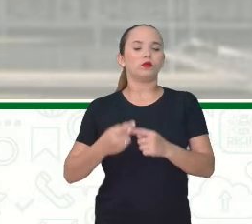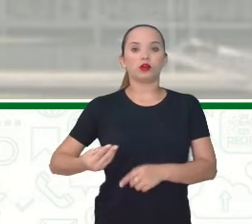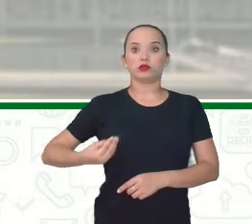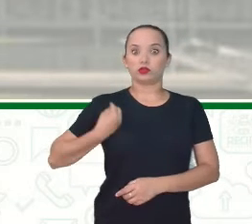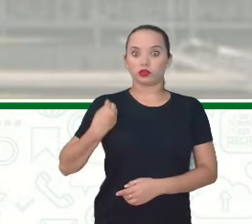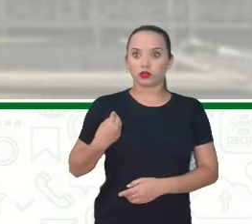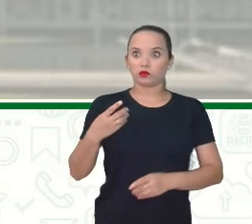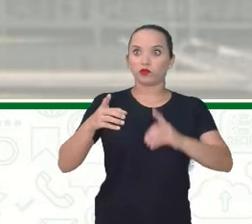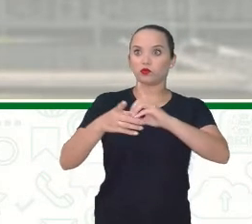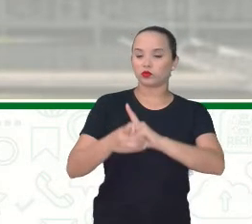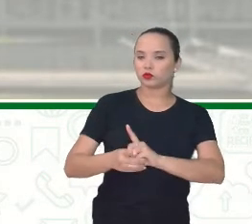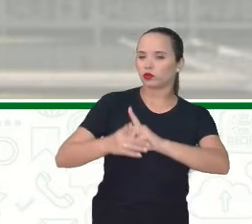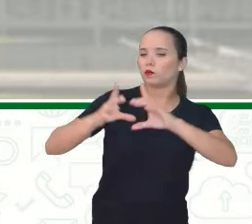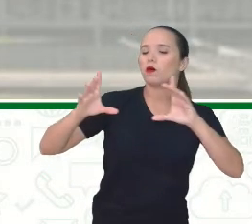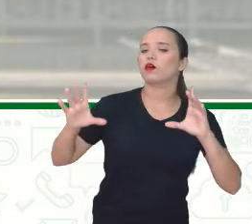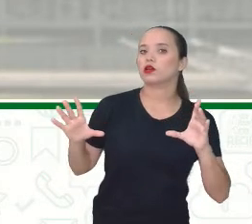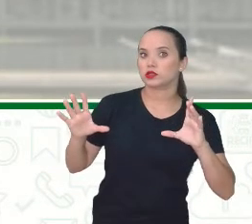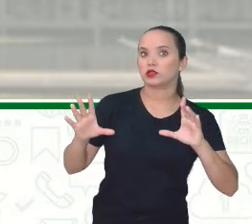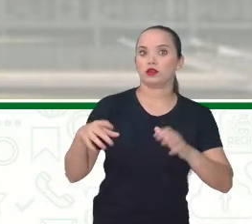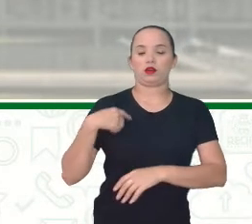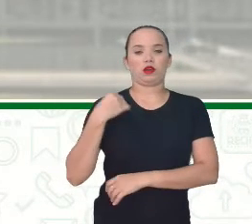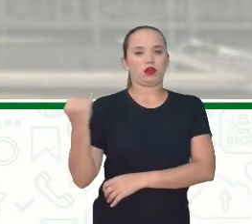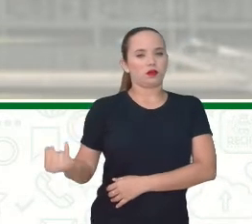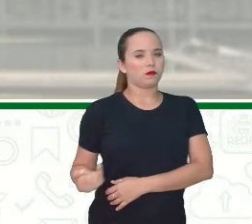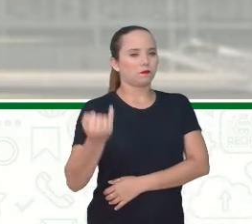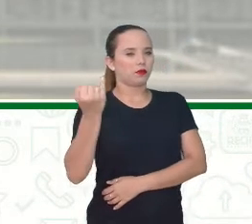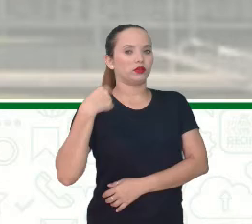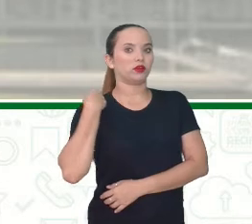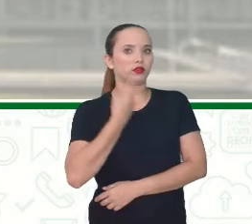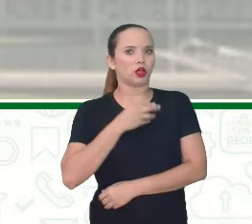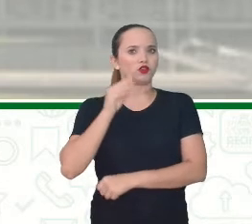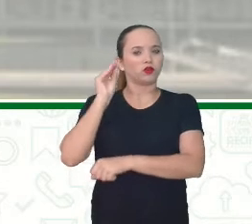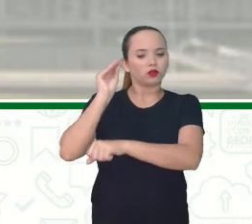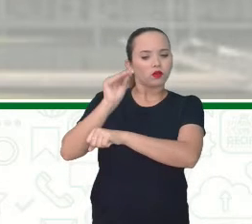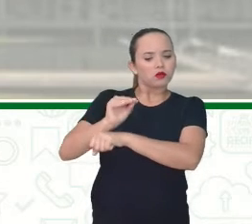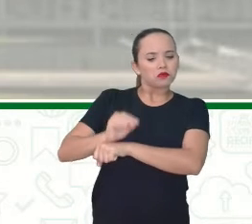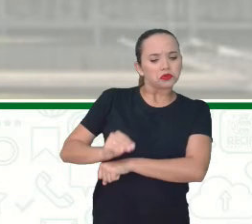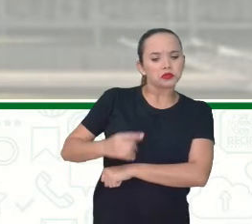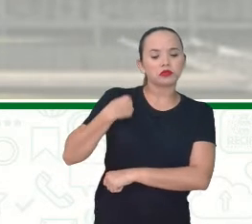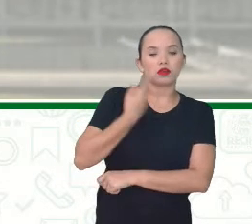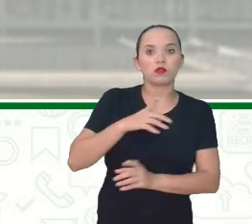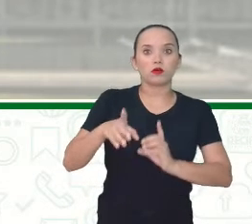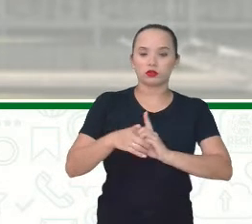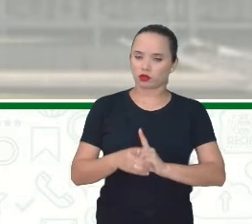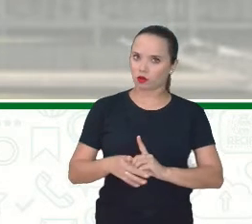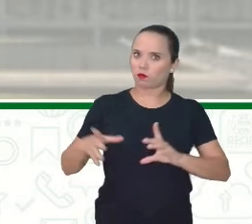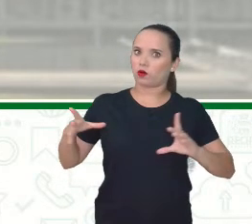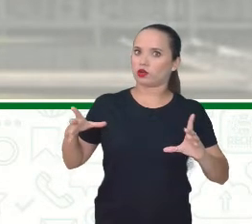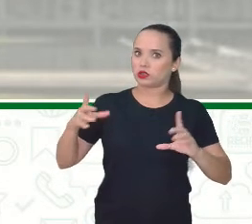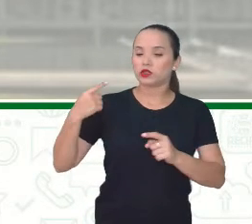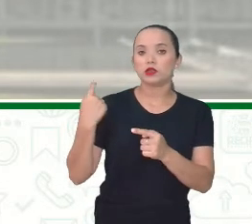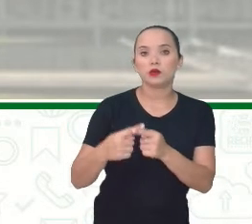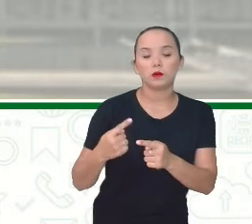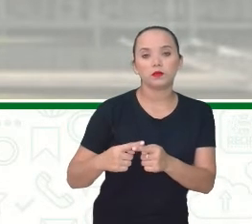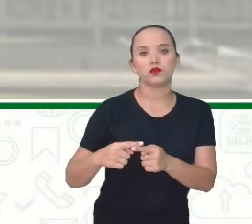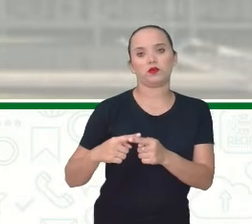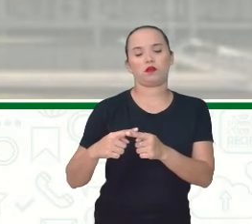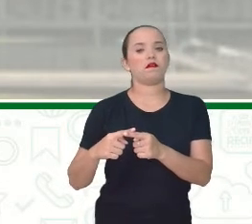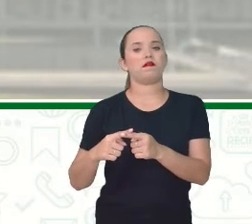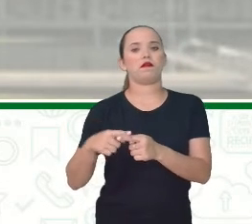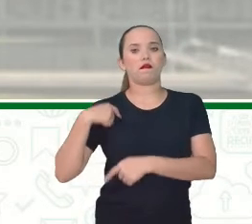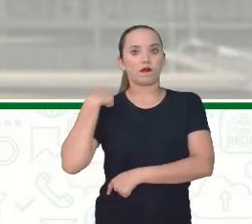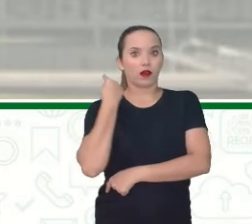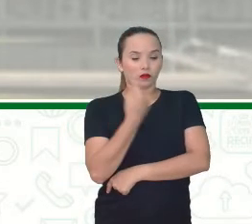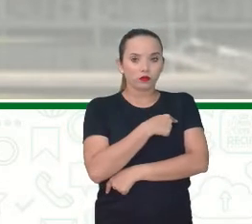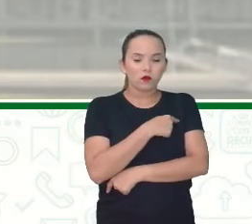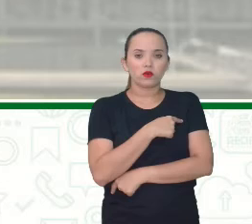em uma democracia. E é importante a gente zelar pela nossa democracia, porque a nossa democracia,